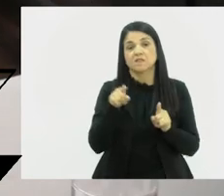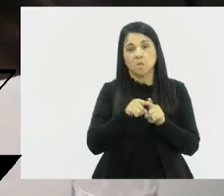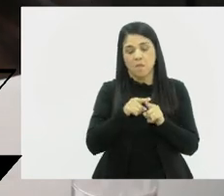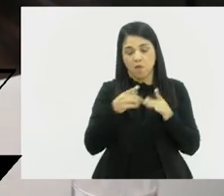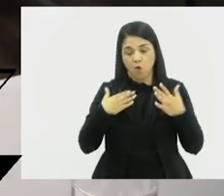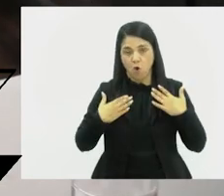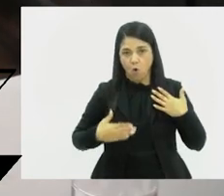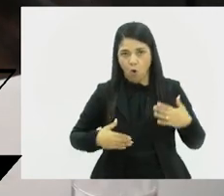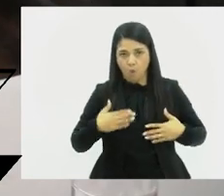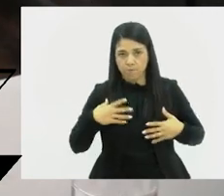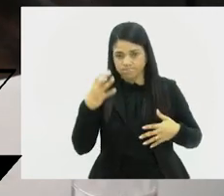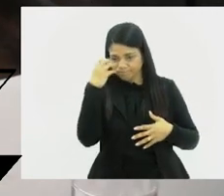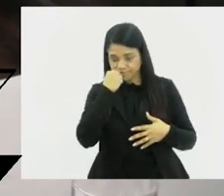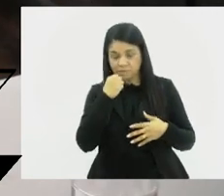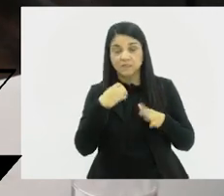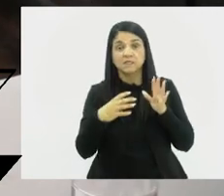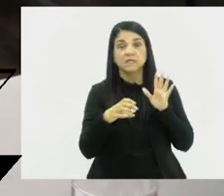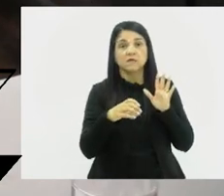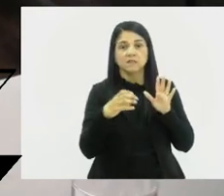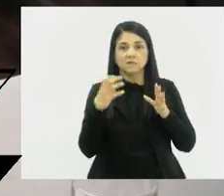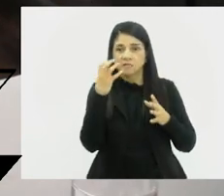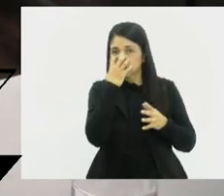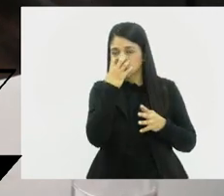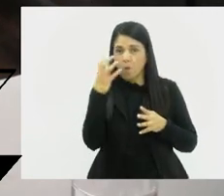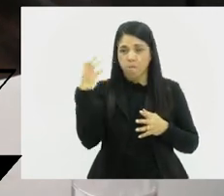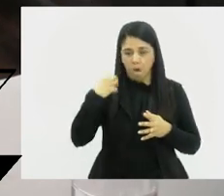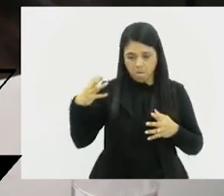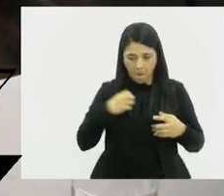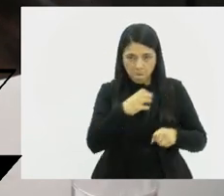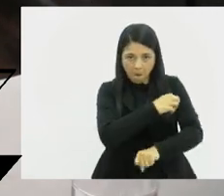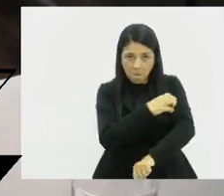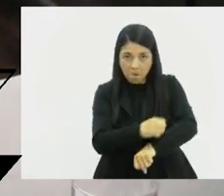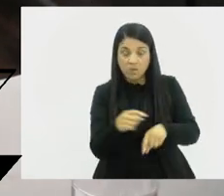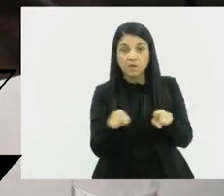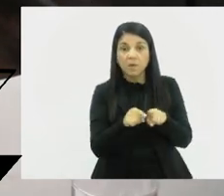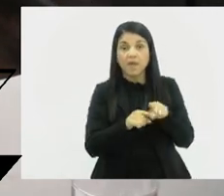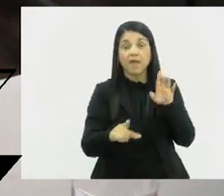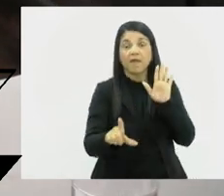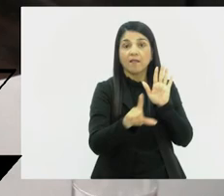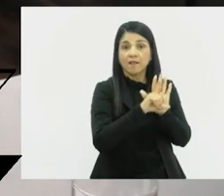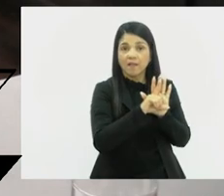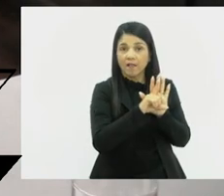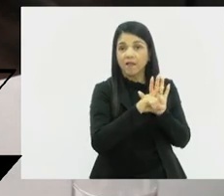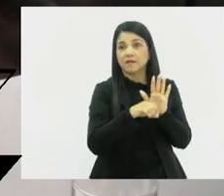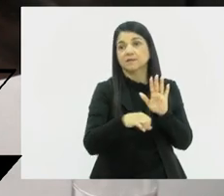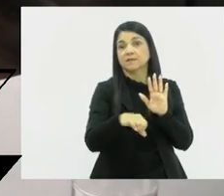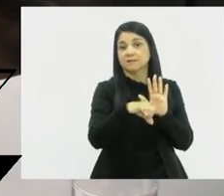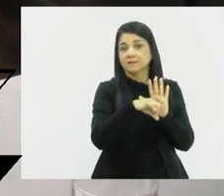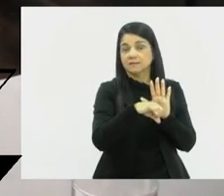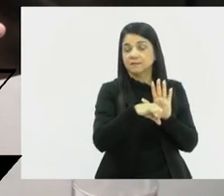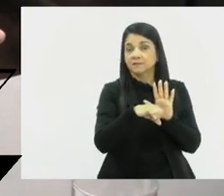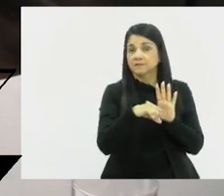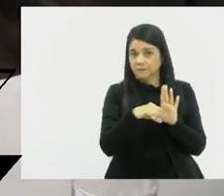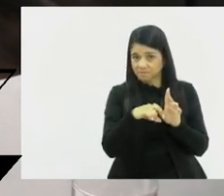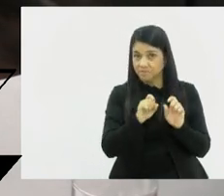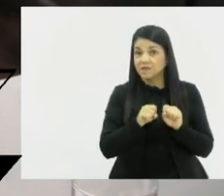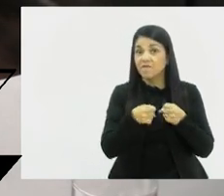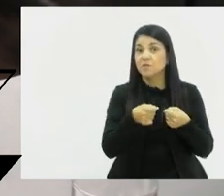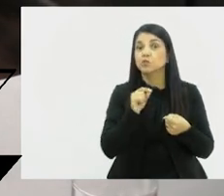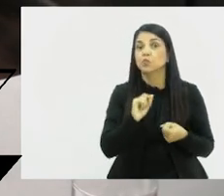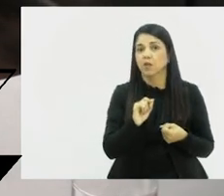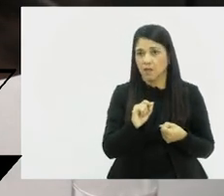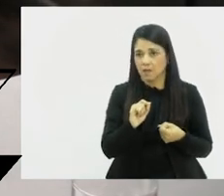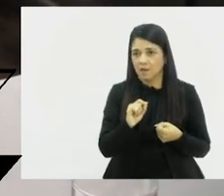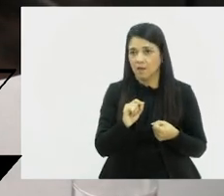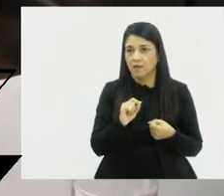de homicídio, ponto. Temos uma legislação específica em nível penal, em termos de tipo penal incriminador? Não temos e nem podemos